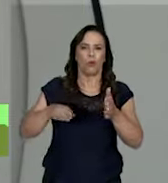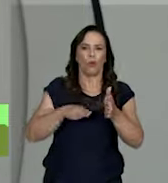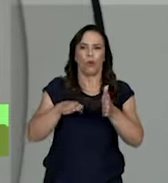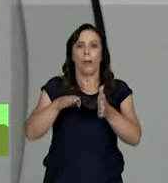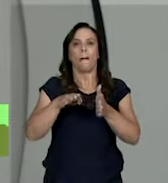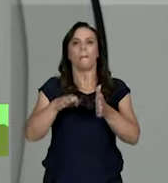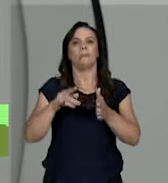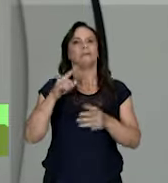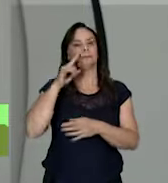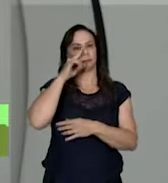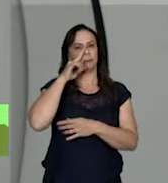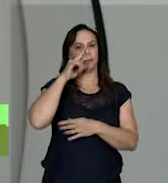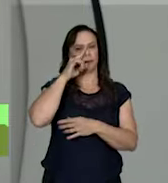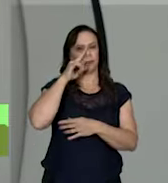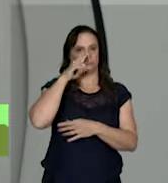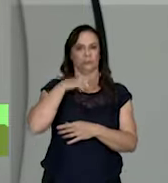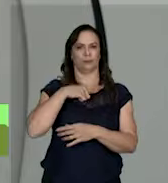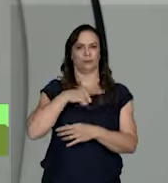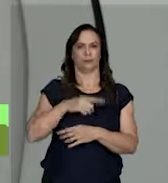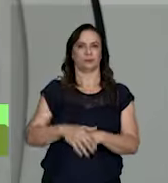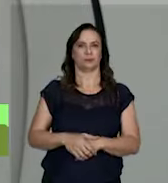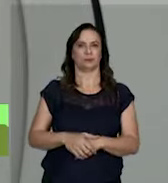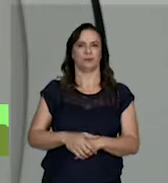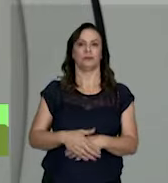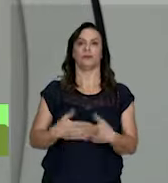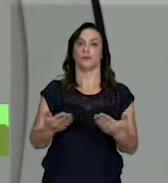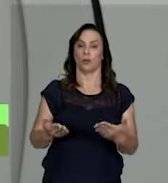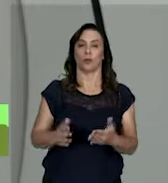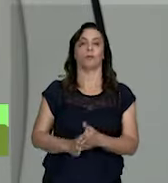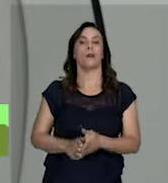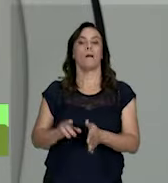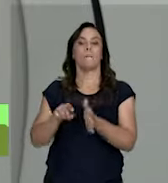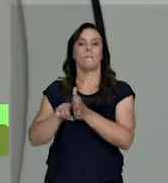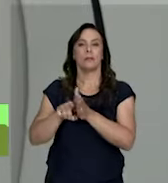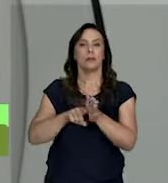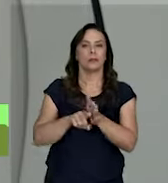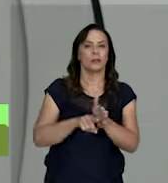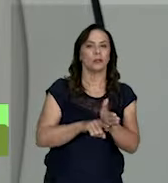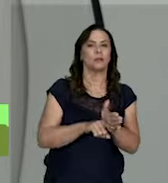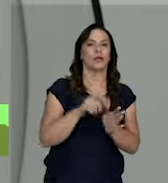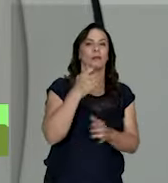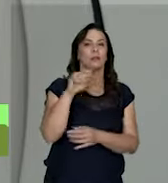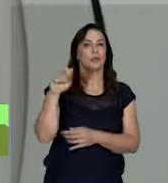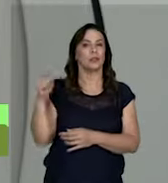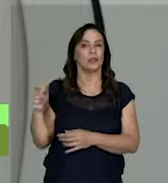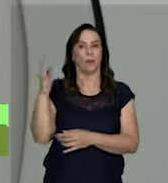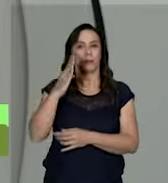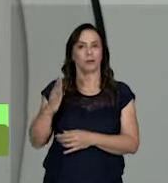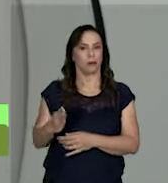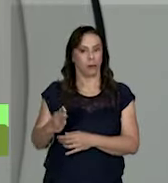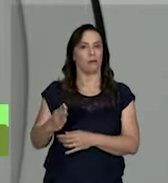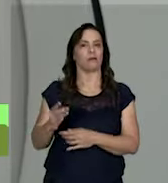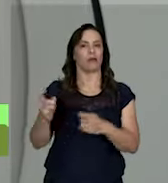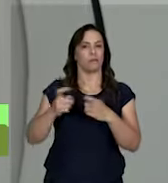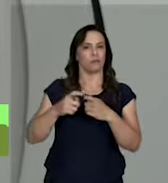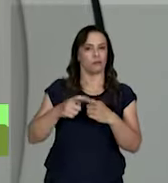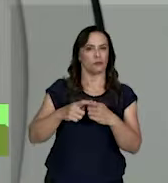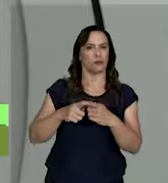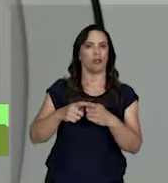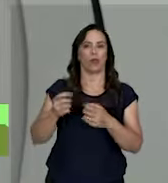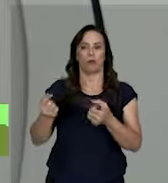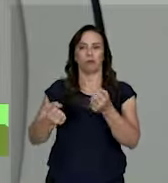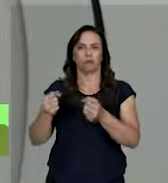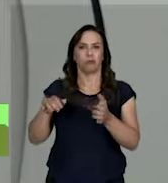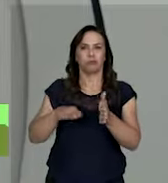insegura. De acordo com os dados da Associação Brasileira de Medicina de Tráfico, de 35% a